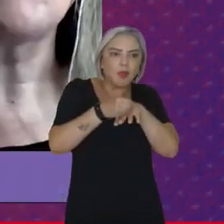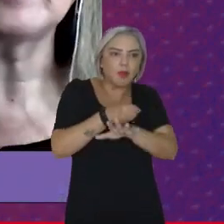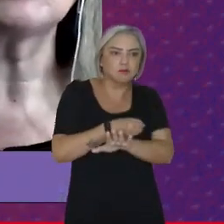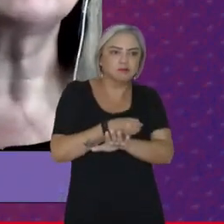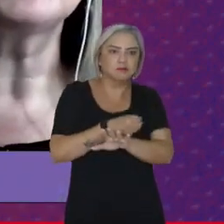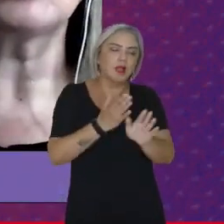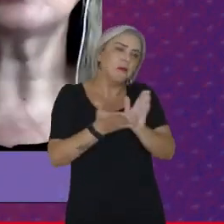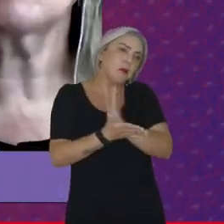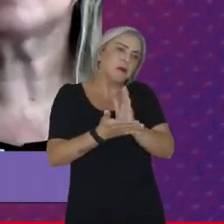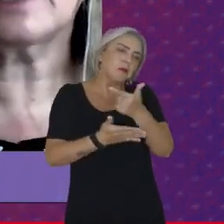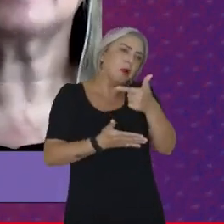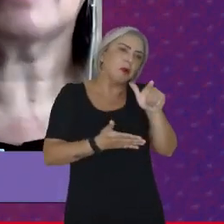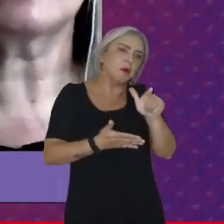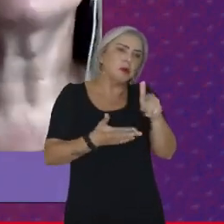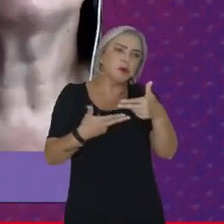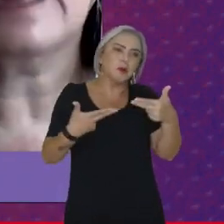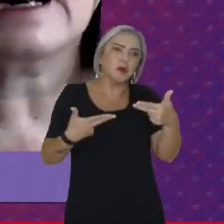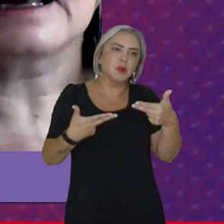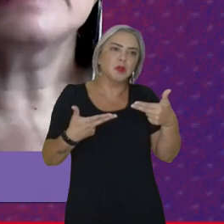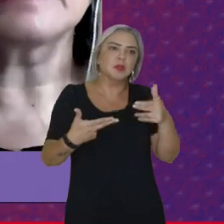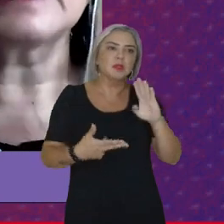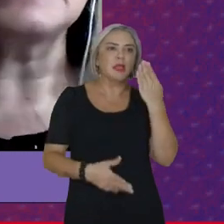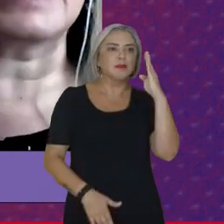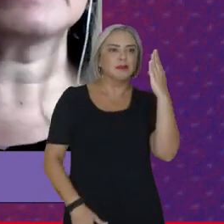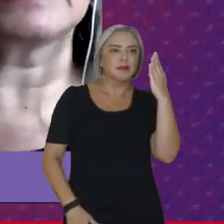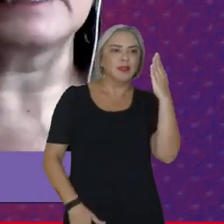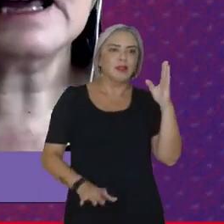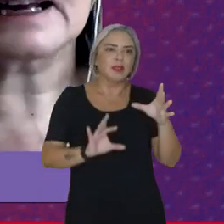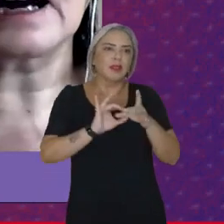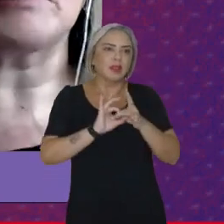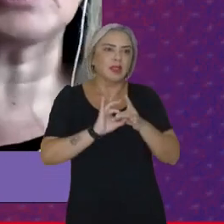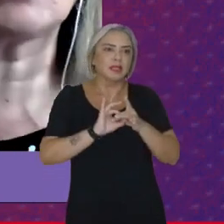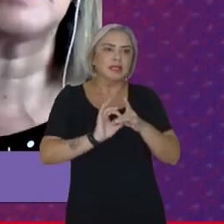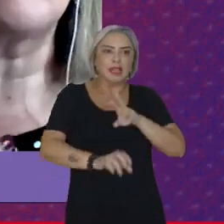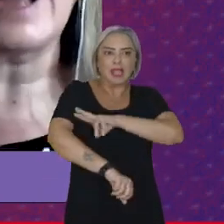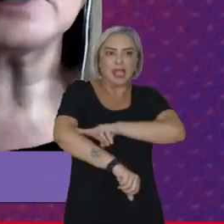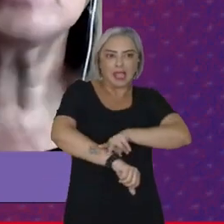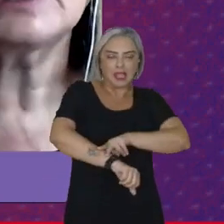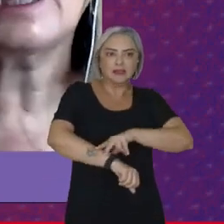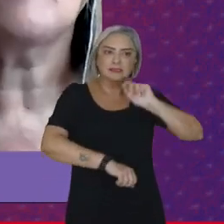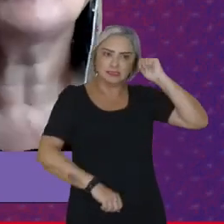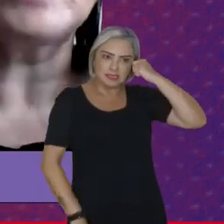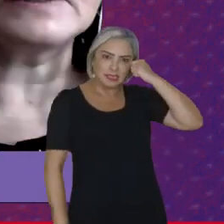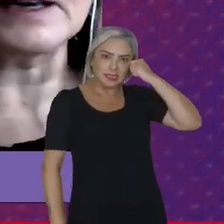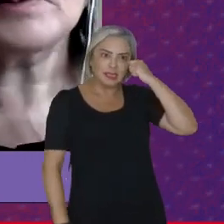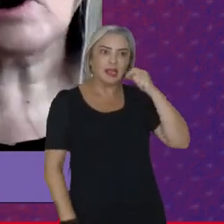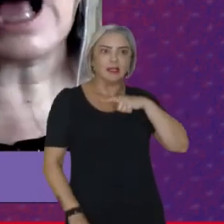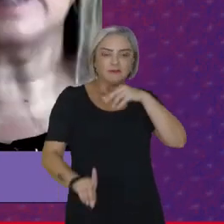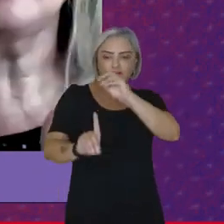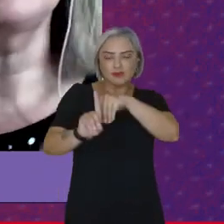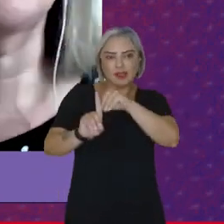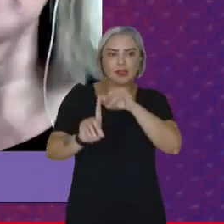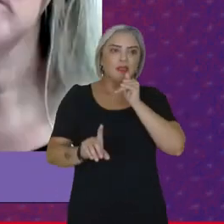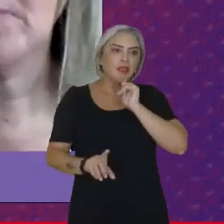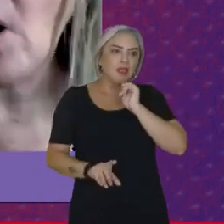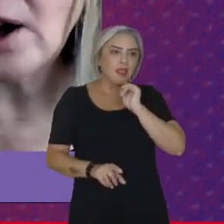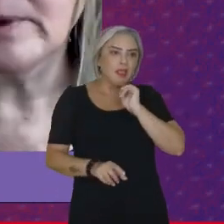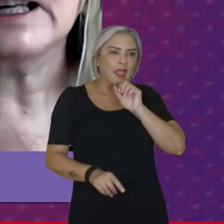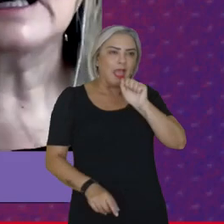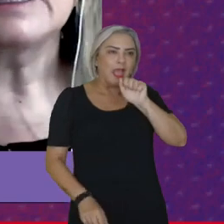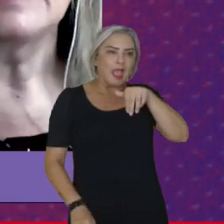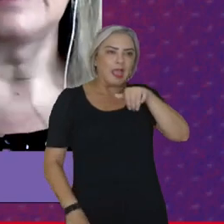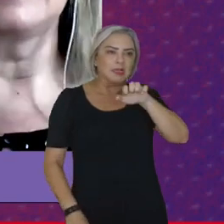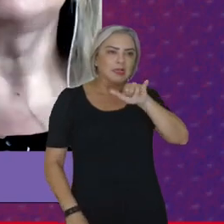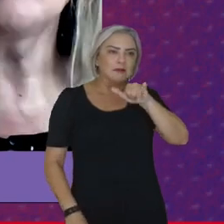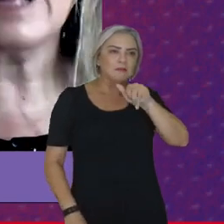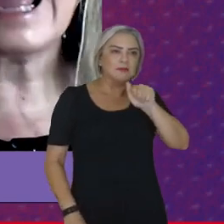inclusive, algum fator biológico ligado à raça dela. Se ela é da raça negra, ela pode estar mais vulnerável, por exemplo, à anemia